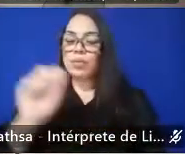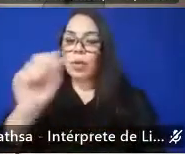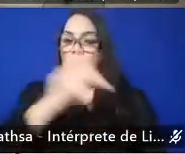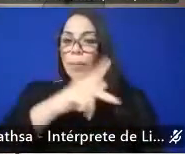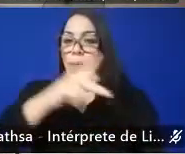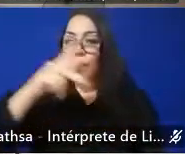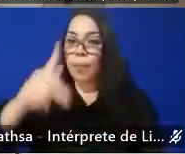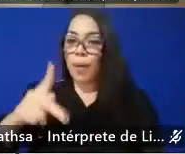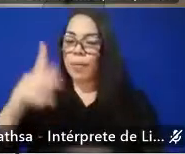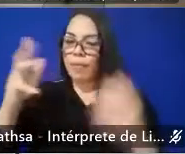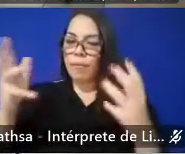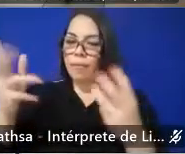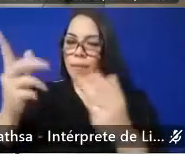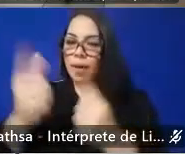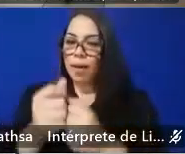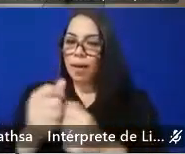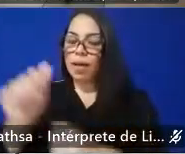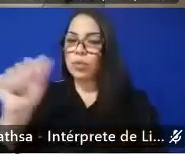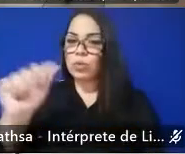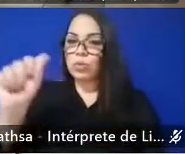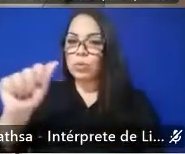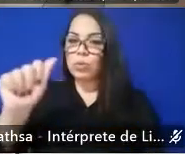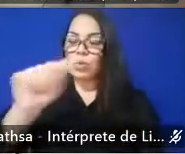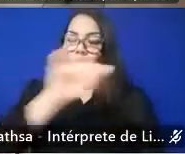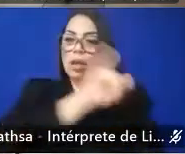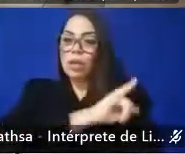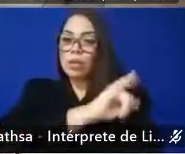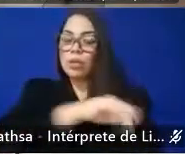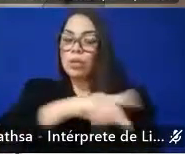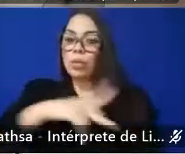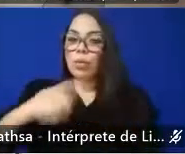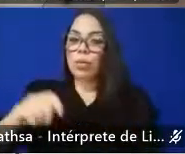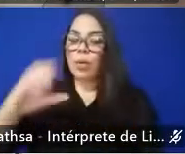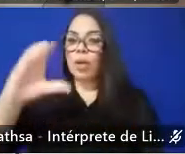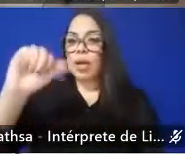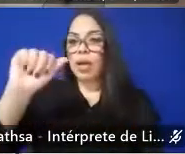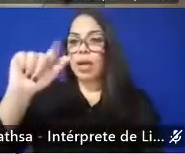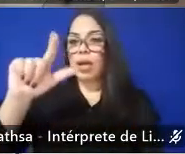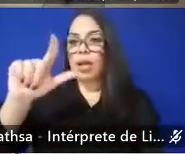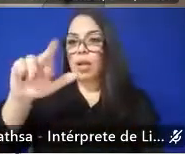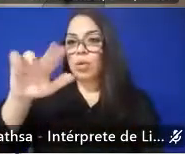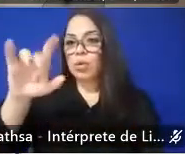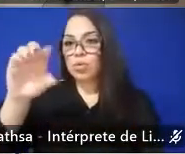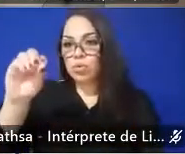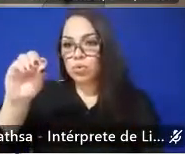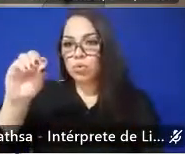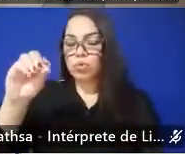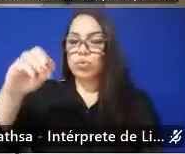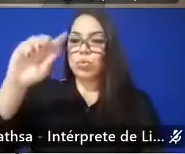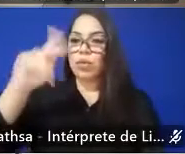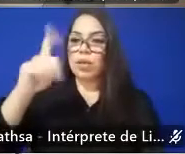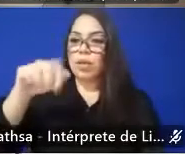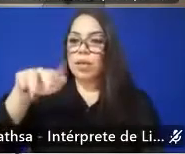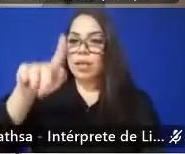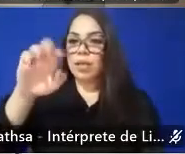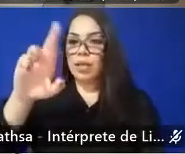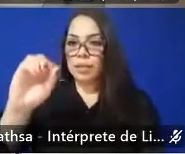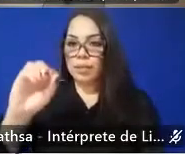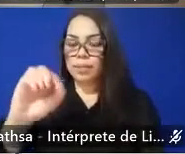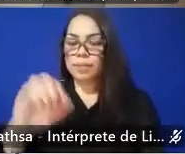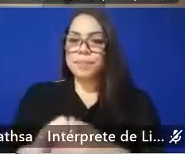Associação do Ministério Público do Estado do Rio de Janeiro Dr Cláudio Henrique da Cruz Viagra Olá